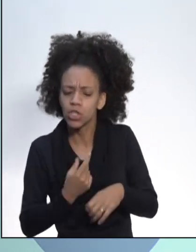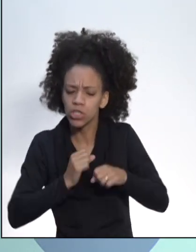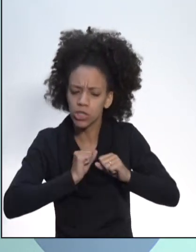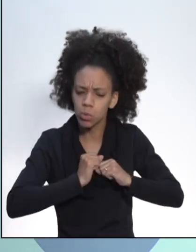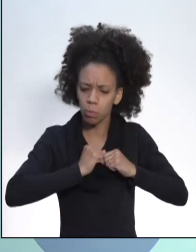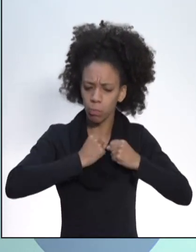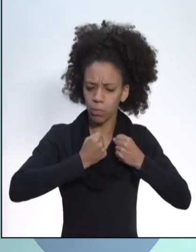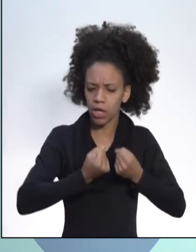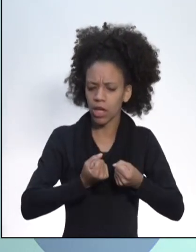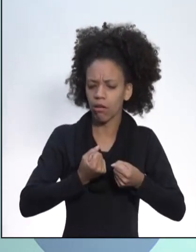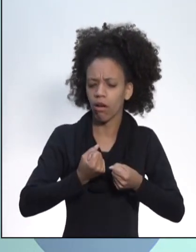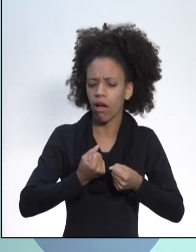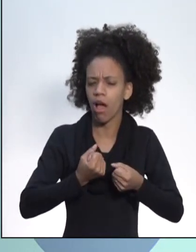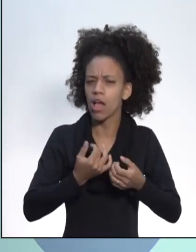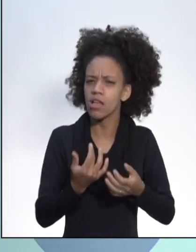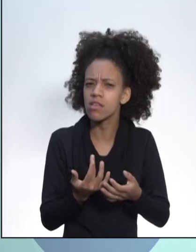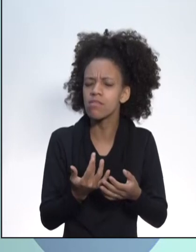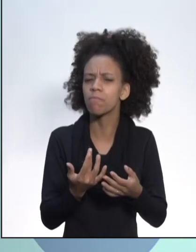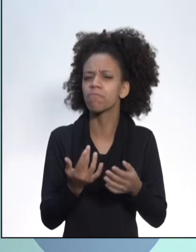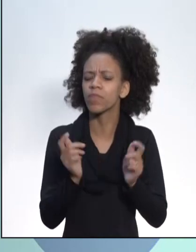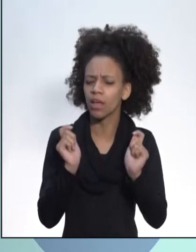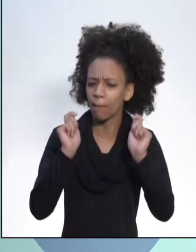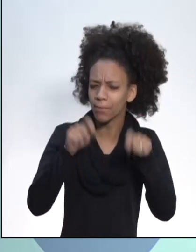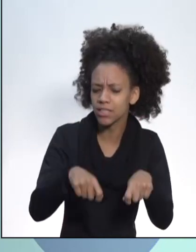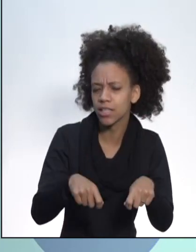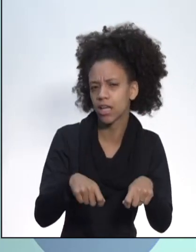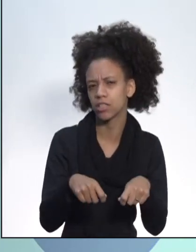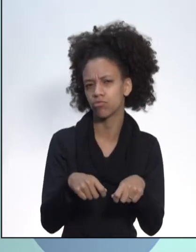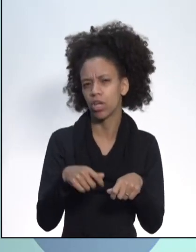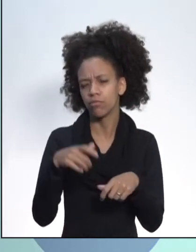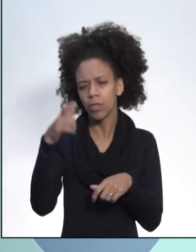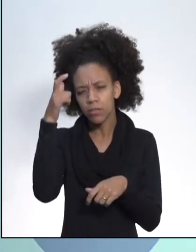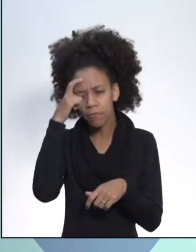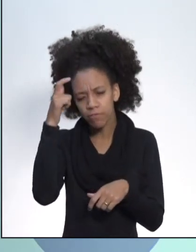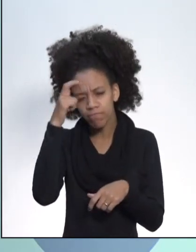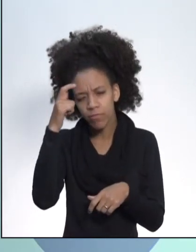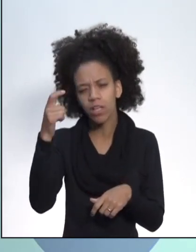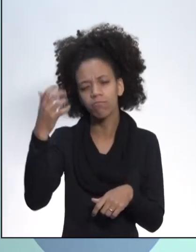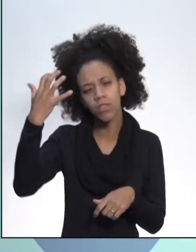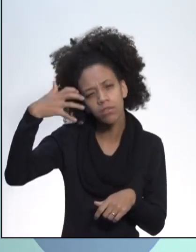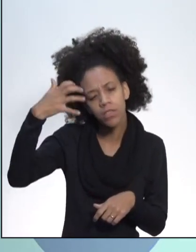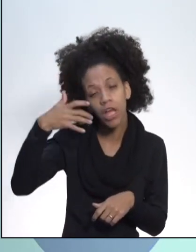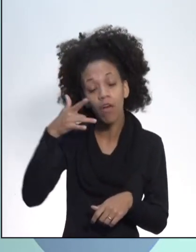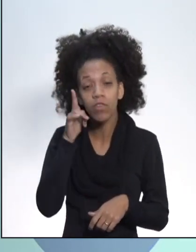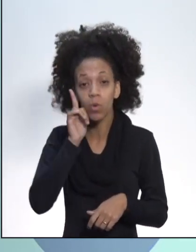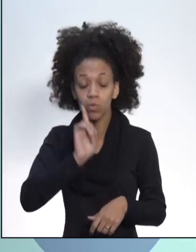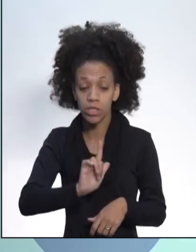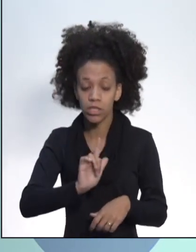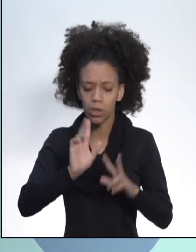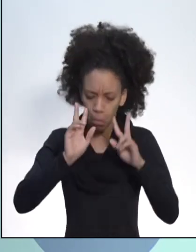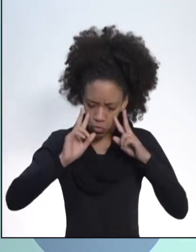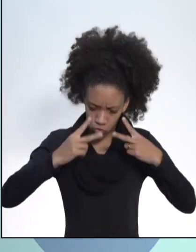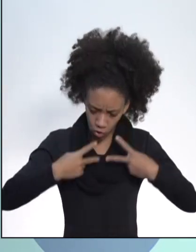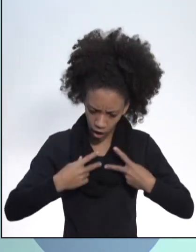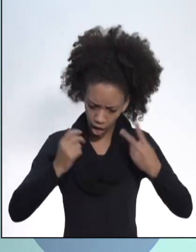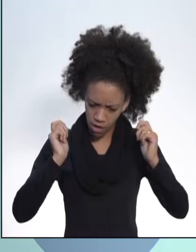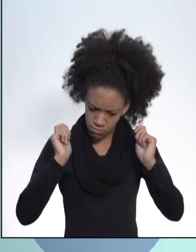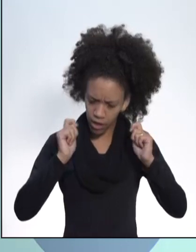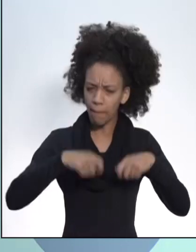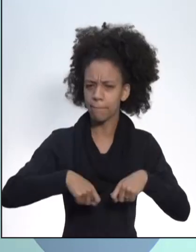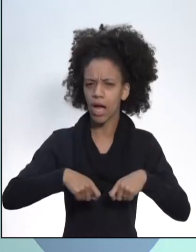fazer algumas atividades de reflexão para que vocês consigam enxergar essas competências em vocês e como que